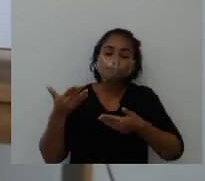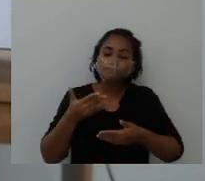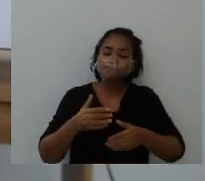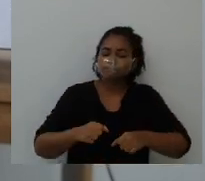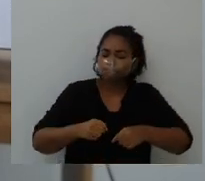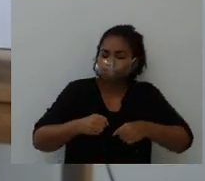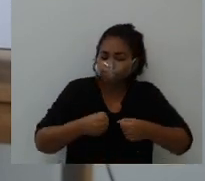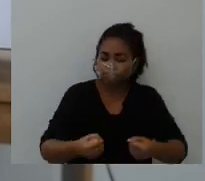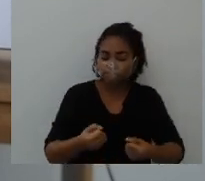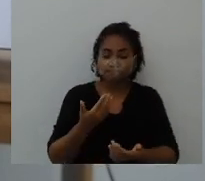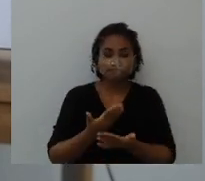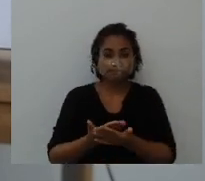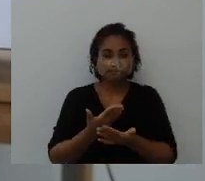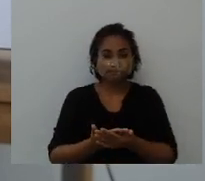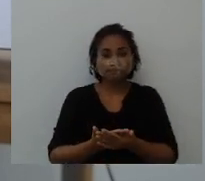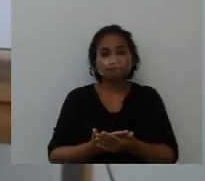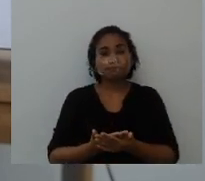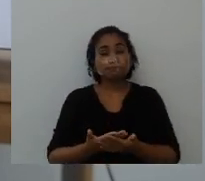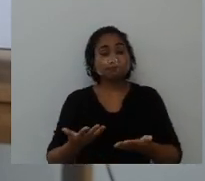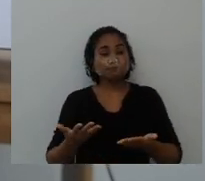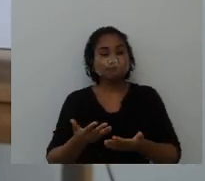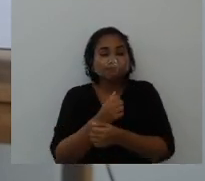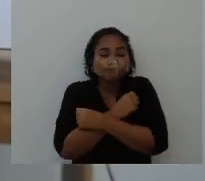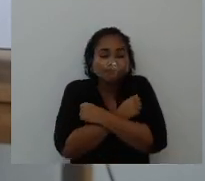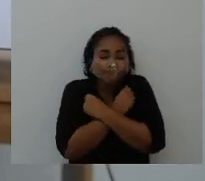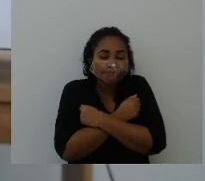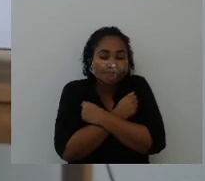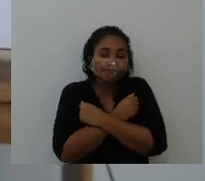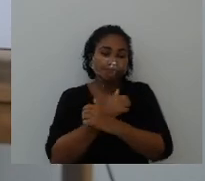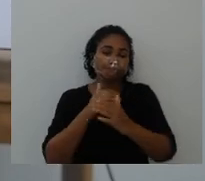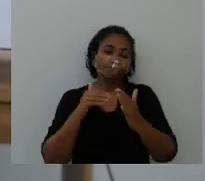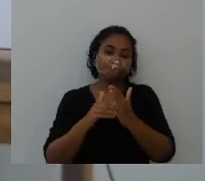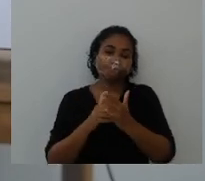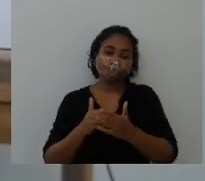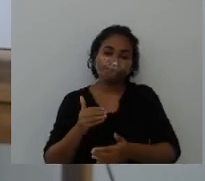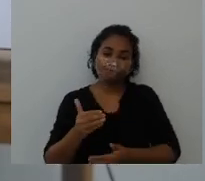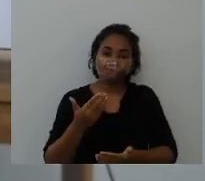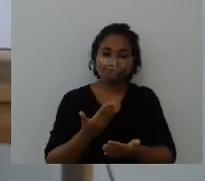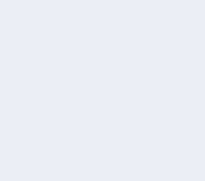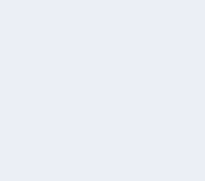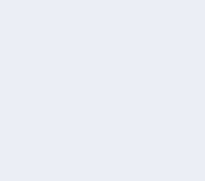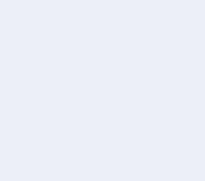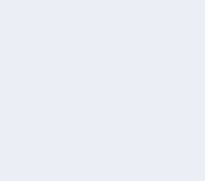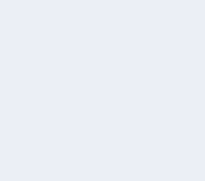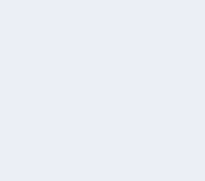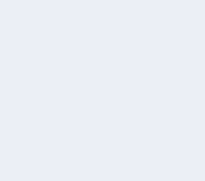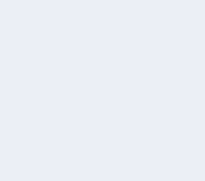bastante na aula de hoje. Um grande abraço e até um próximo encontro. Tchau, tchau.